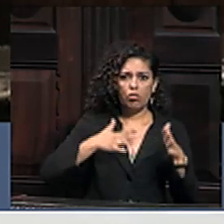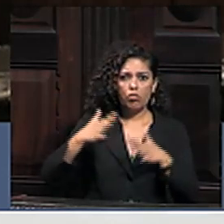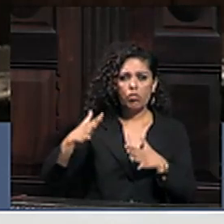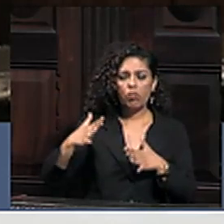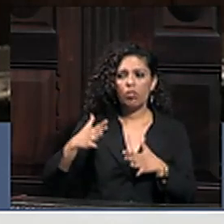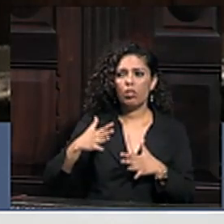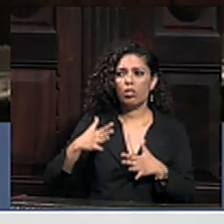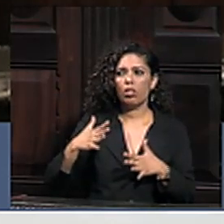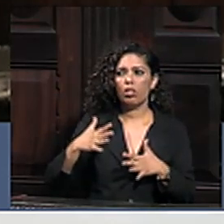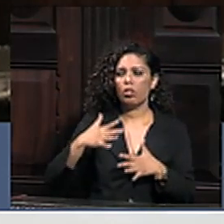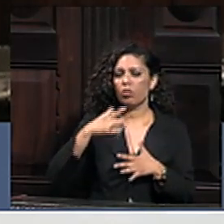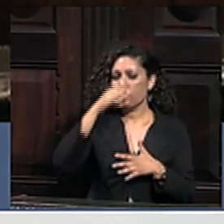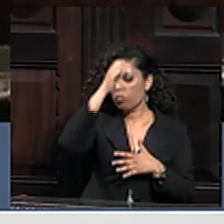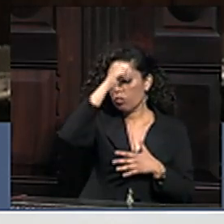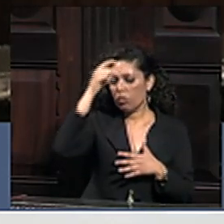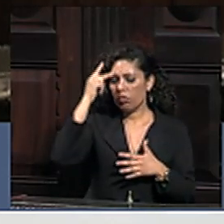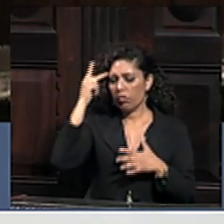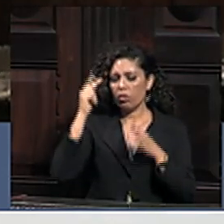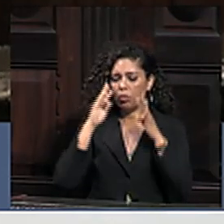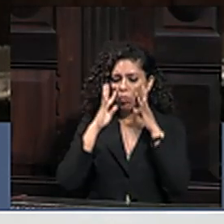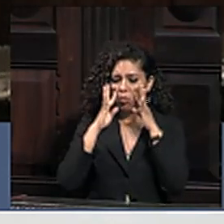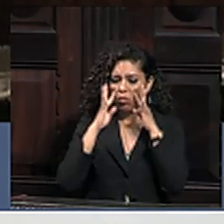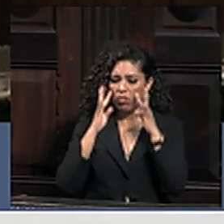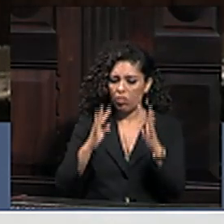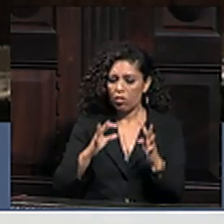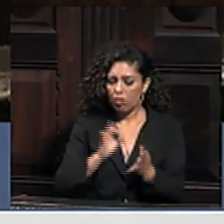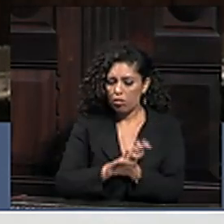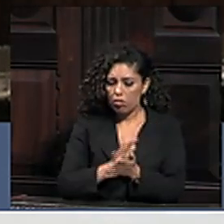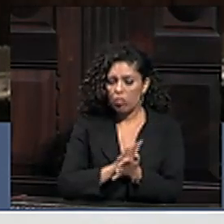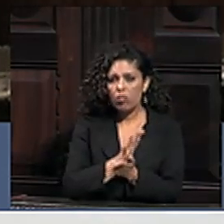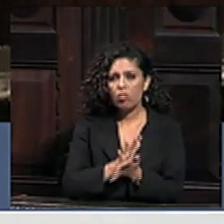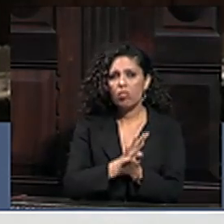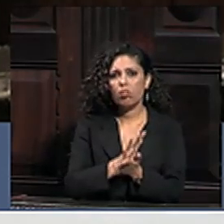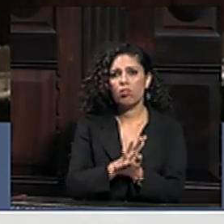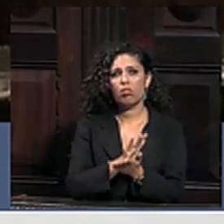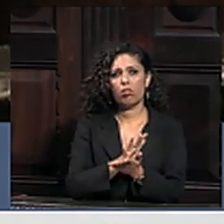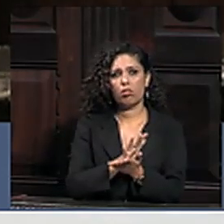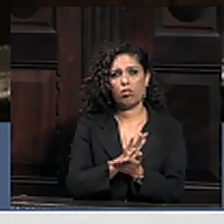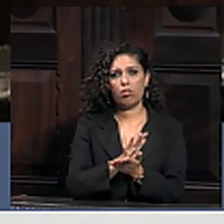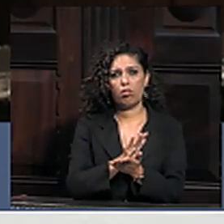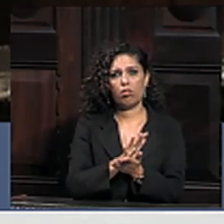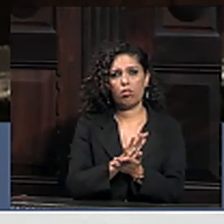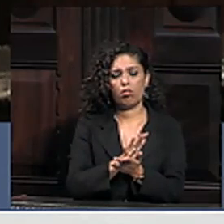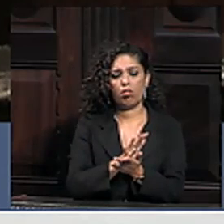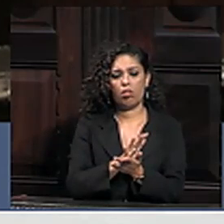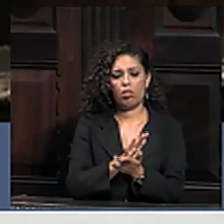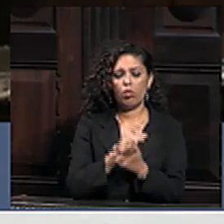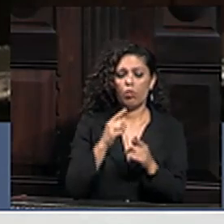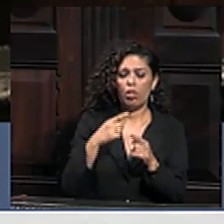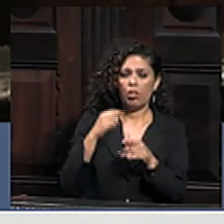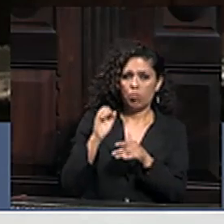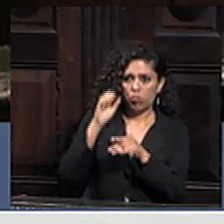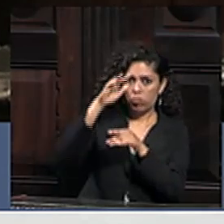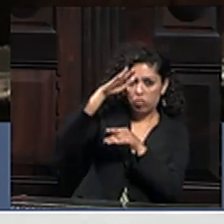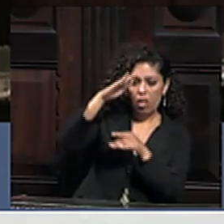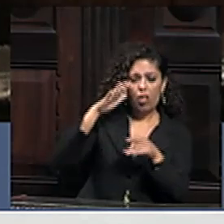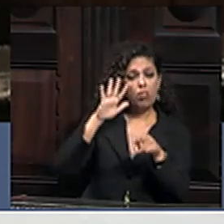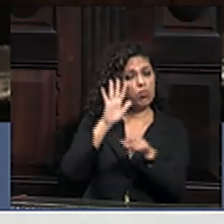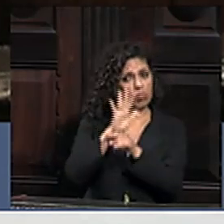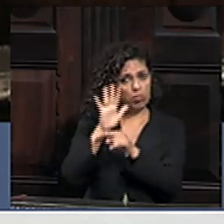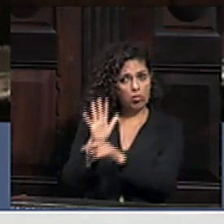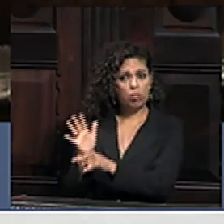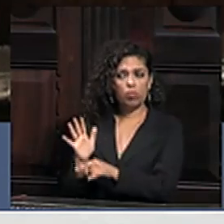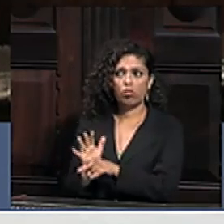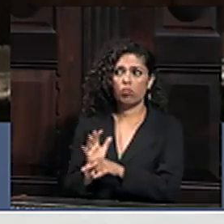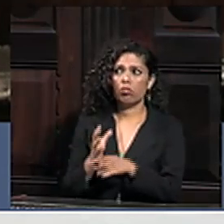manutenção desse patrimônio público que melhora a mobilidade urbana e